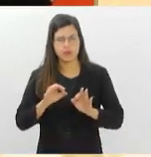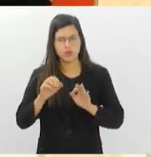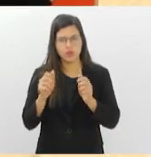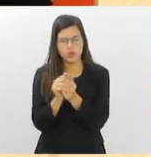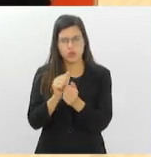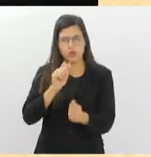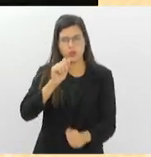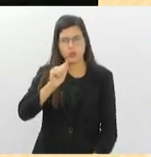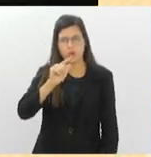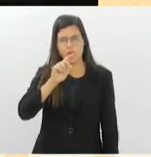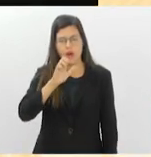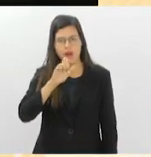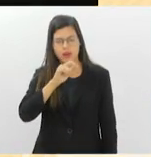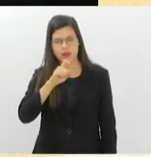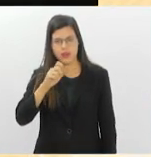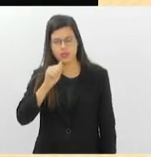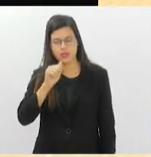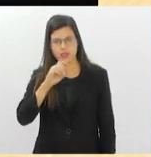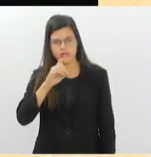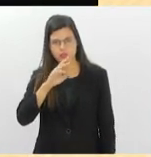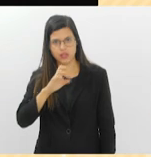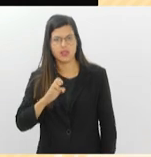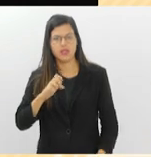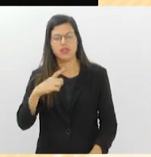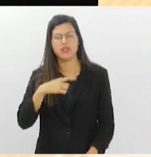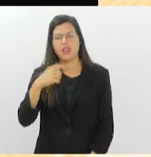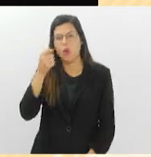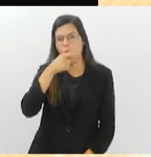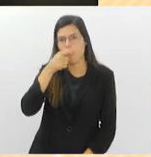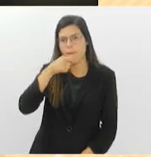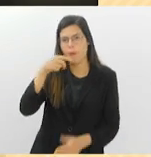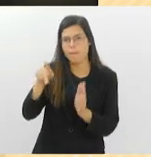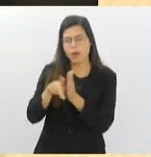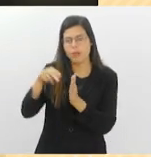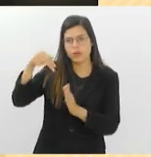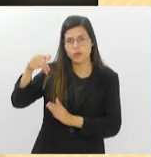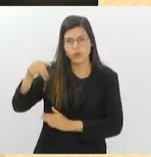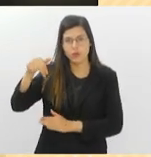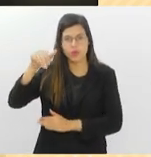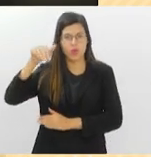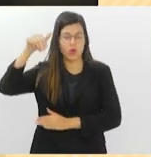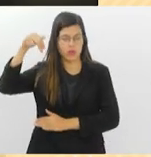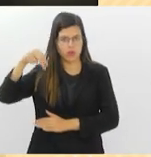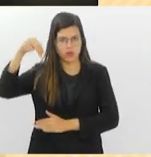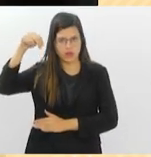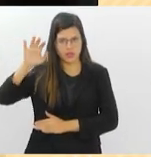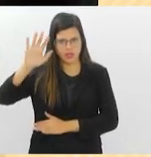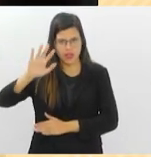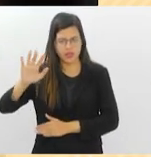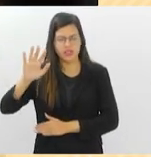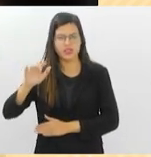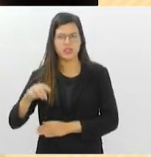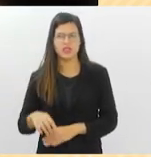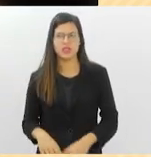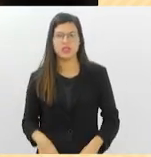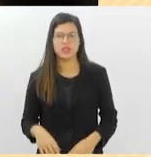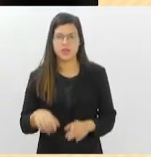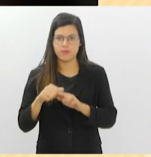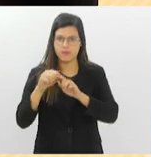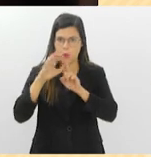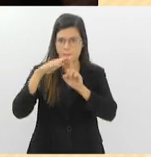Lino traz muito humor nordestino e faz uma grande e divertida homenagem a todos os Porteiros do Brasil se a pessoa não